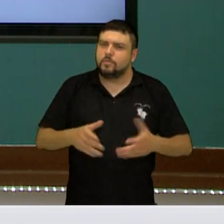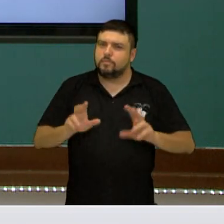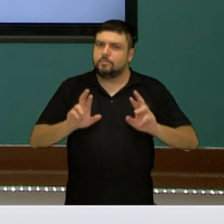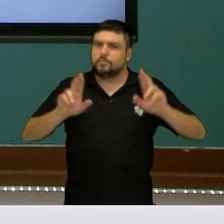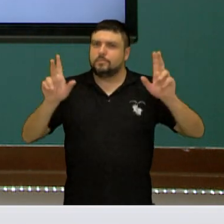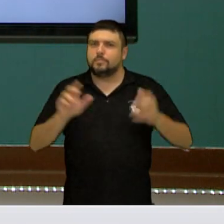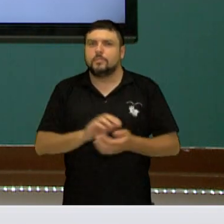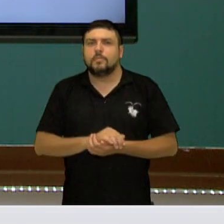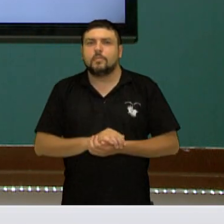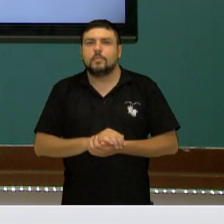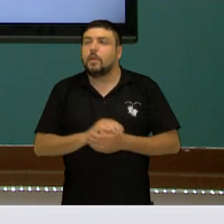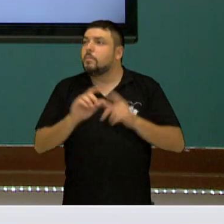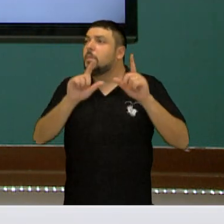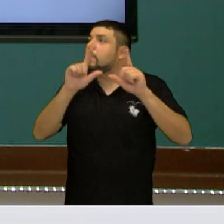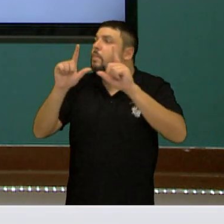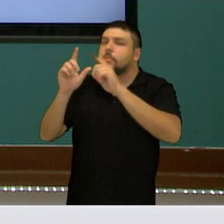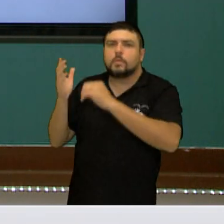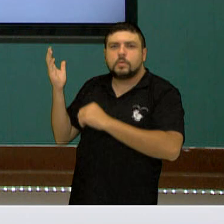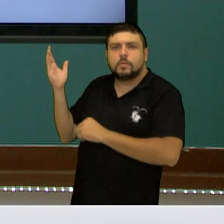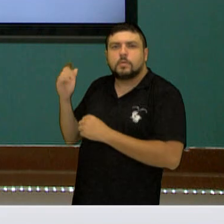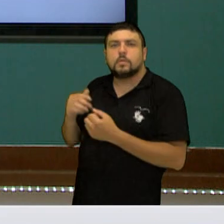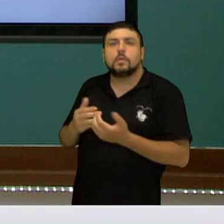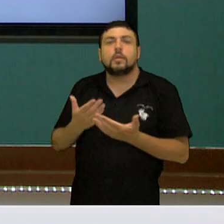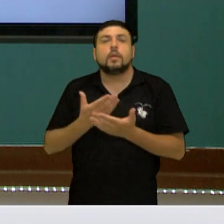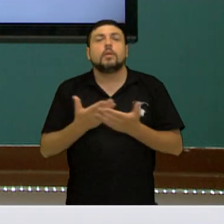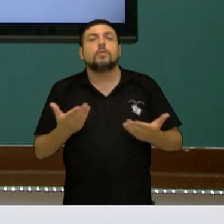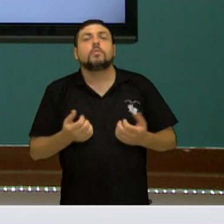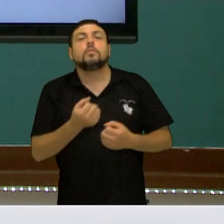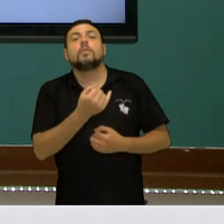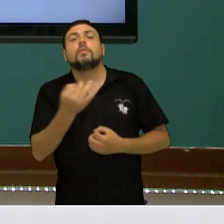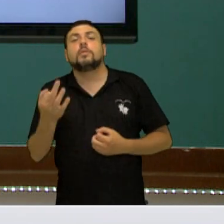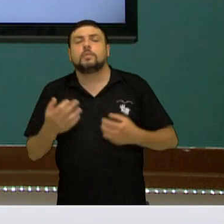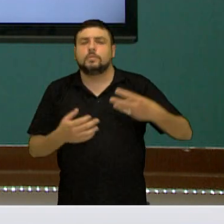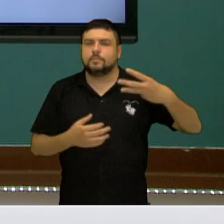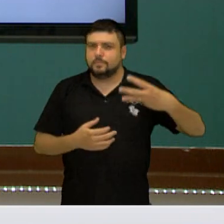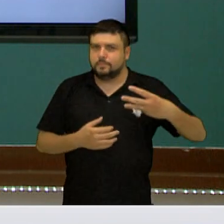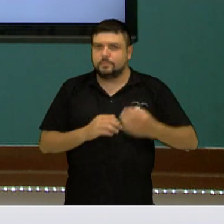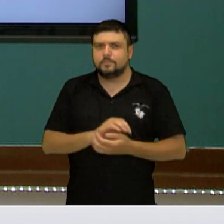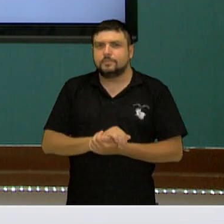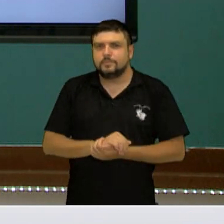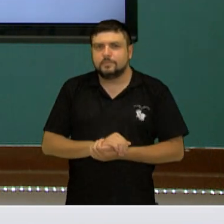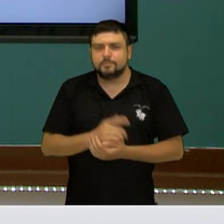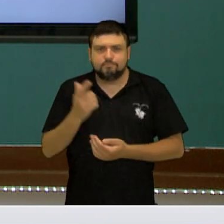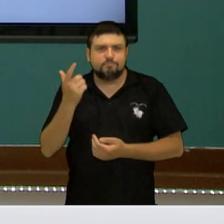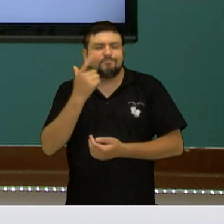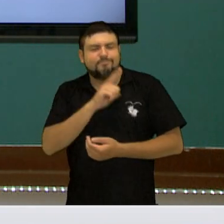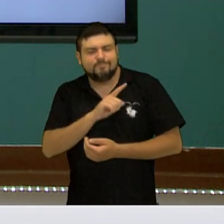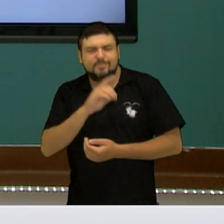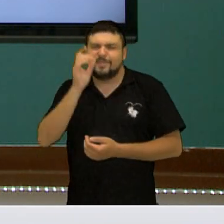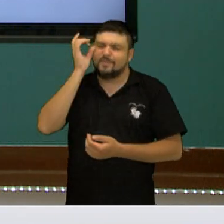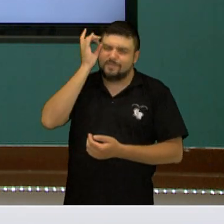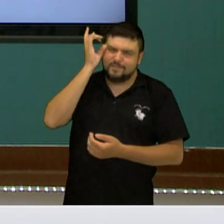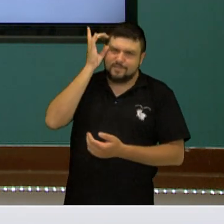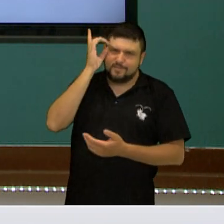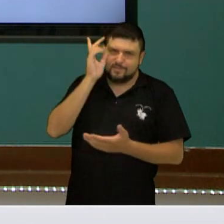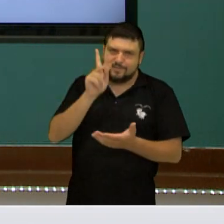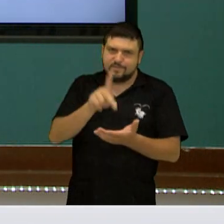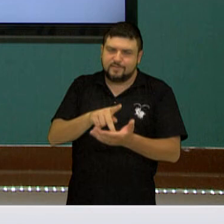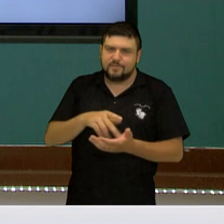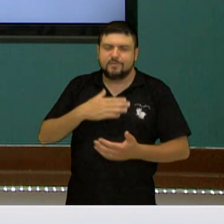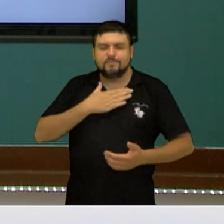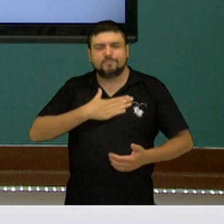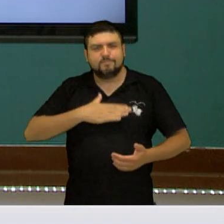nós vimos 3 cumprimentos nesta aula, ok? Marcou essa? Ah, essa ficou fácil, né? Ficou bem